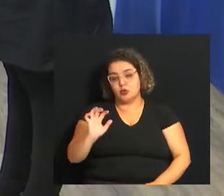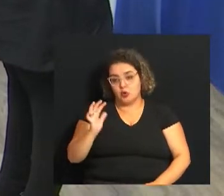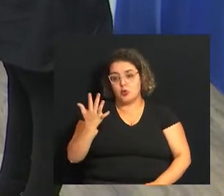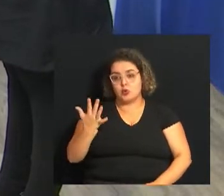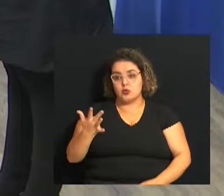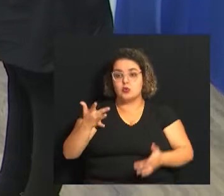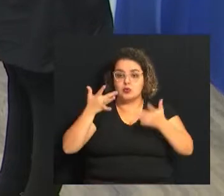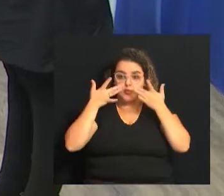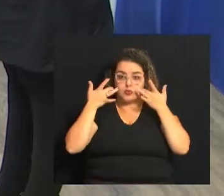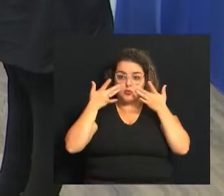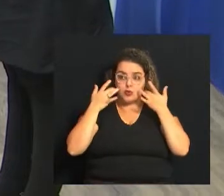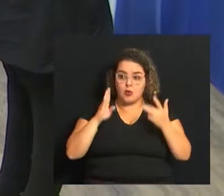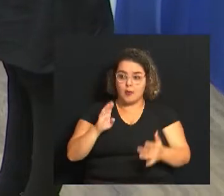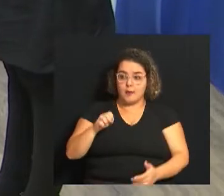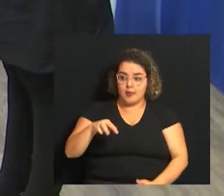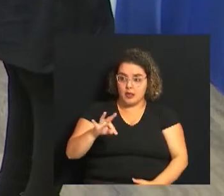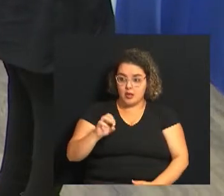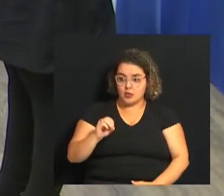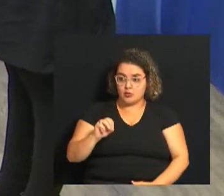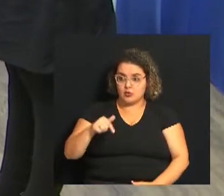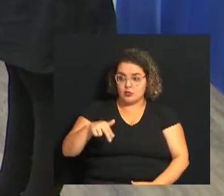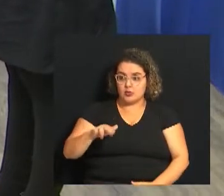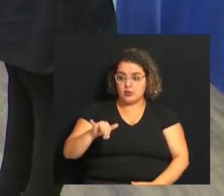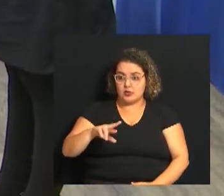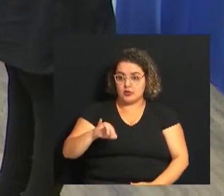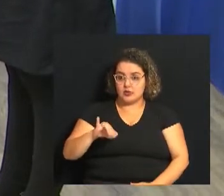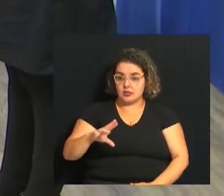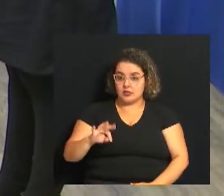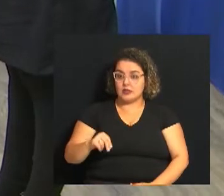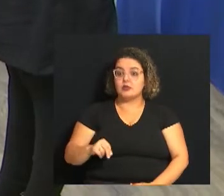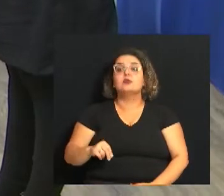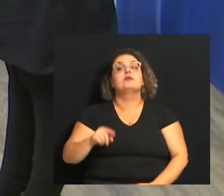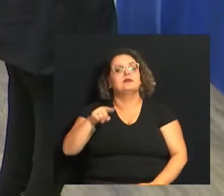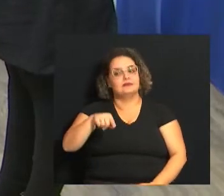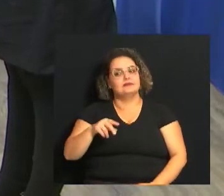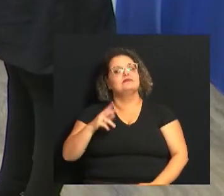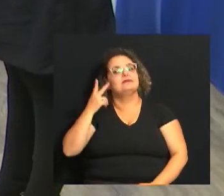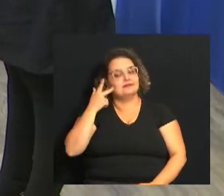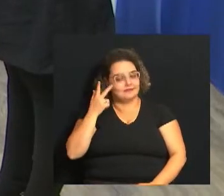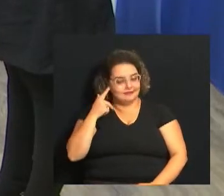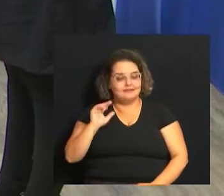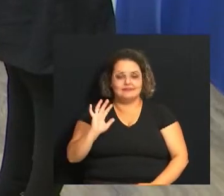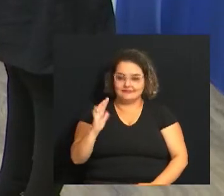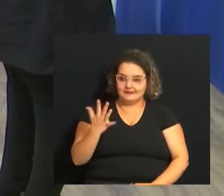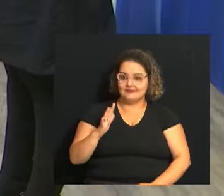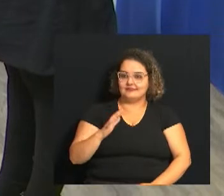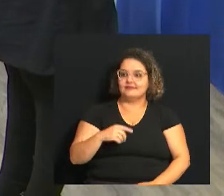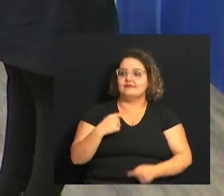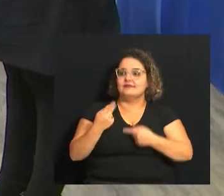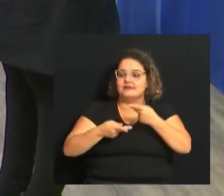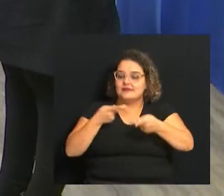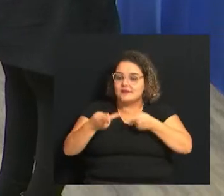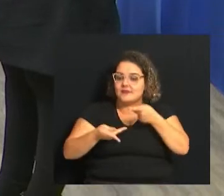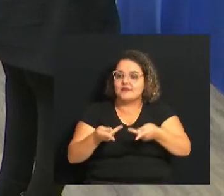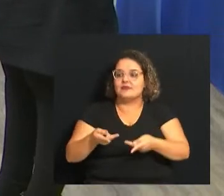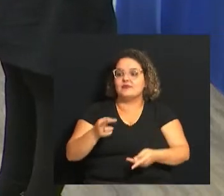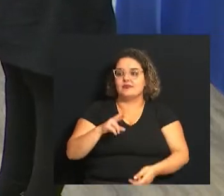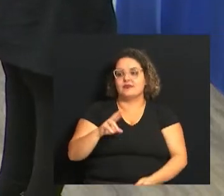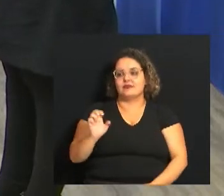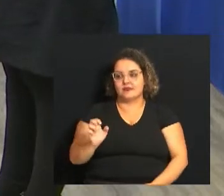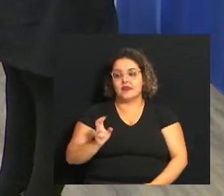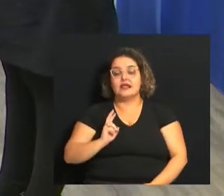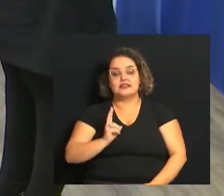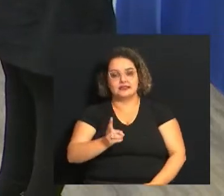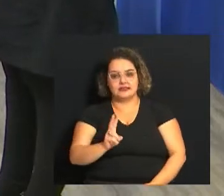Teatro Bento Quirino. Agora vai tornar rotina aqui na Câmara Municipal, quando a gente vai repercutir essas reuniões, sempre